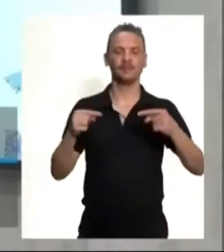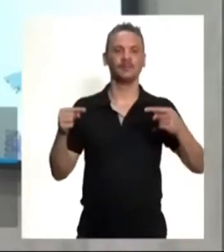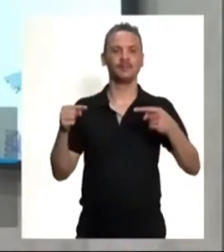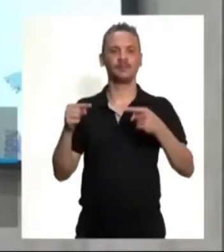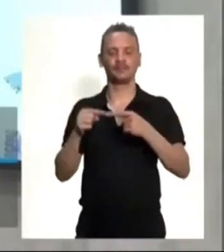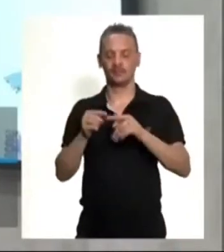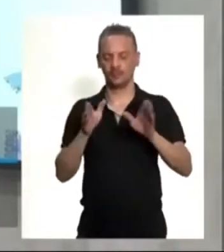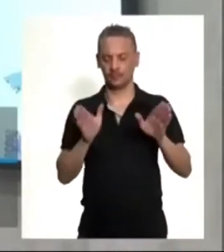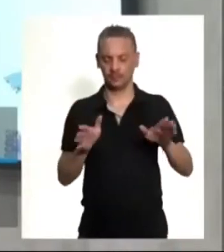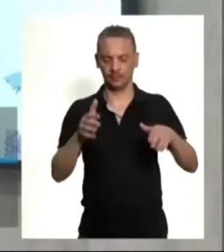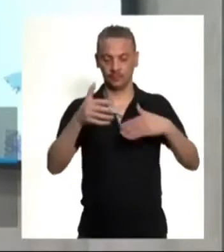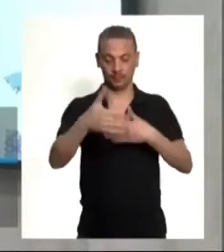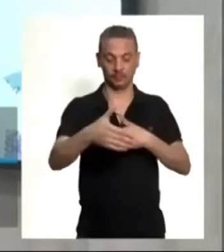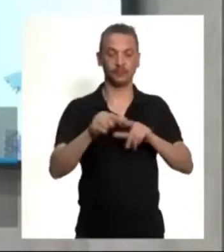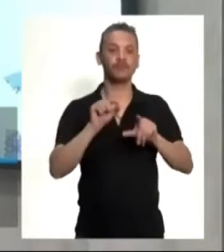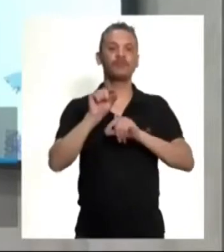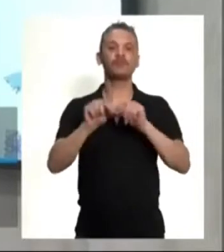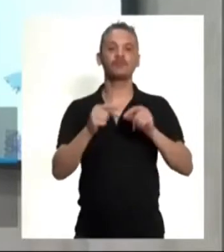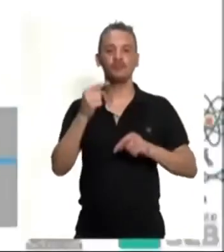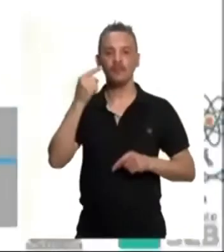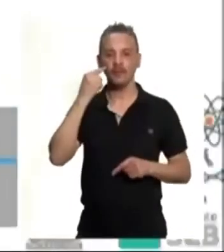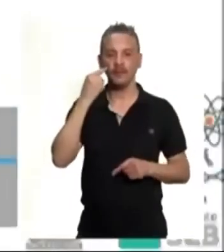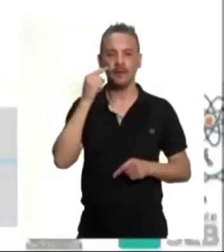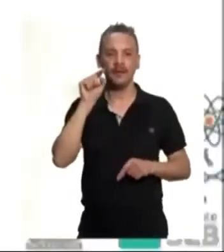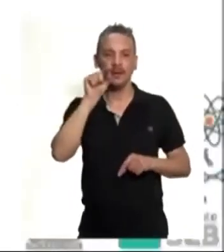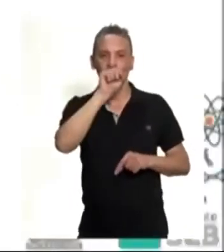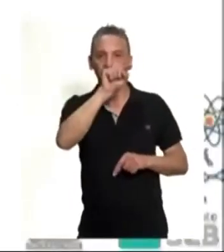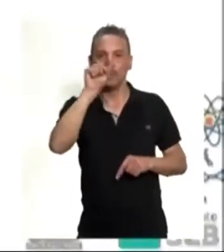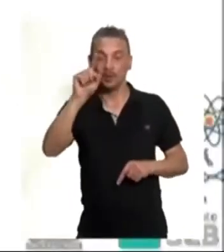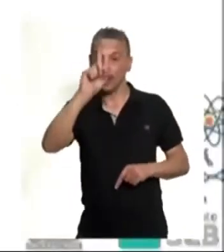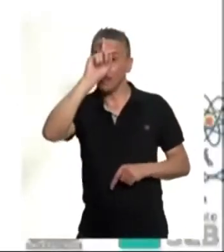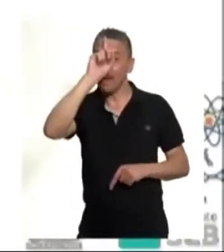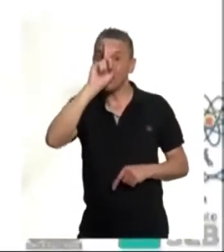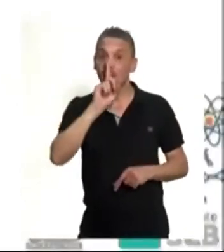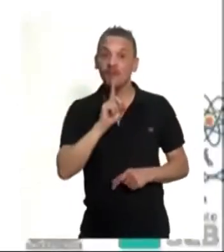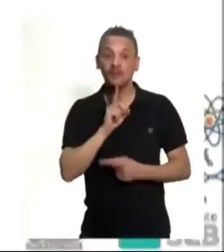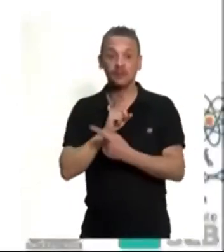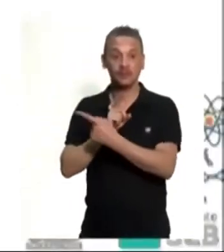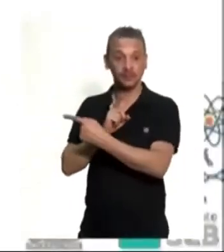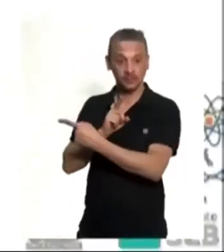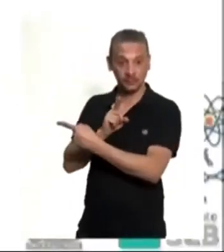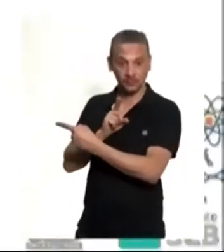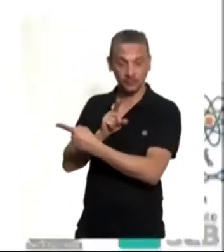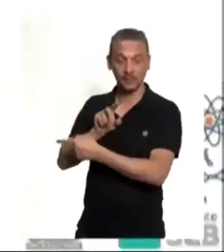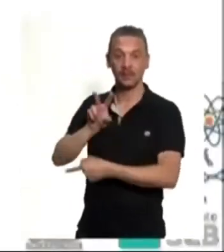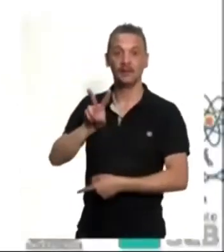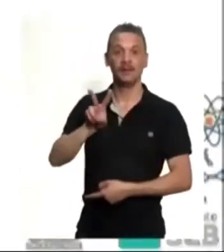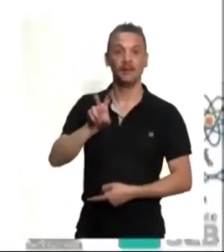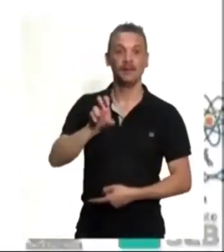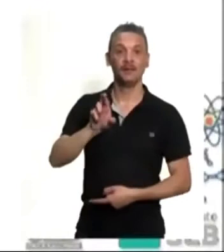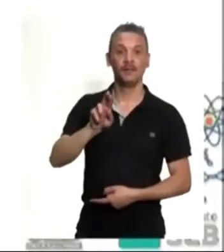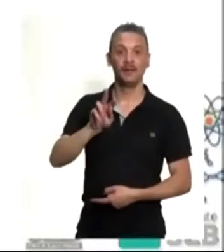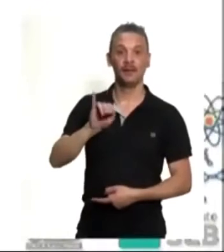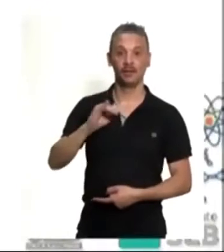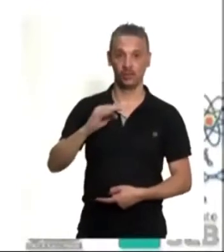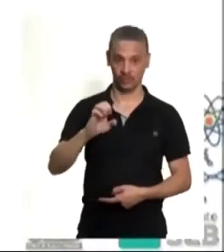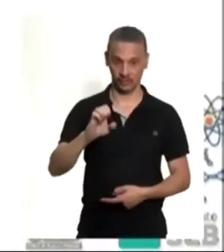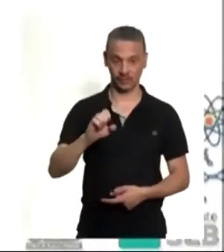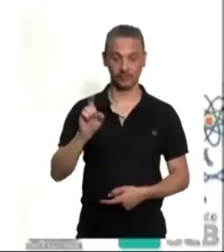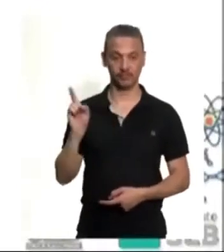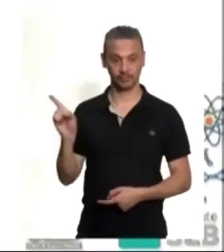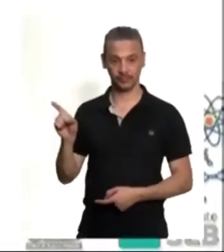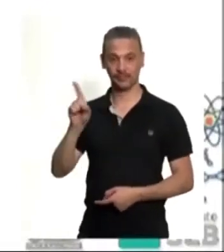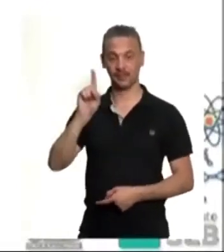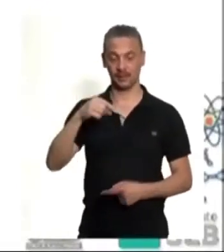a caixa? Cada um desses pontinhos amarelos que o Fredão mostra para vocês são chamados de vértices do prisma, vértices